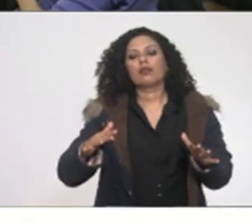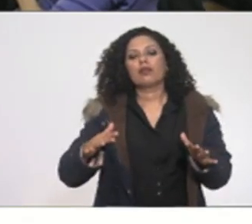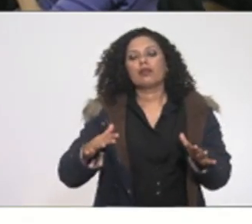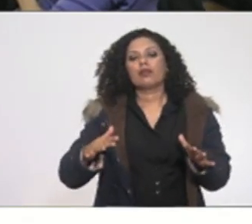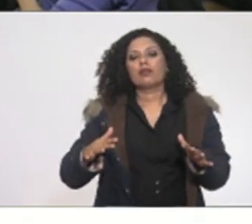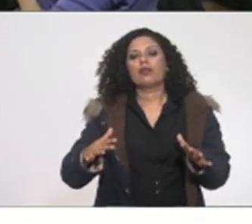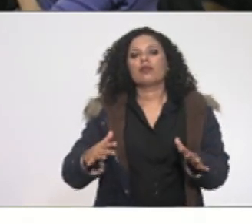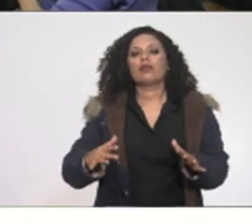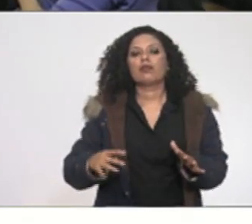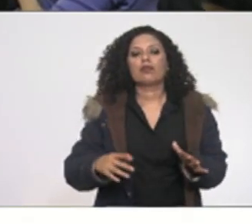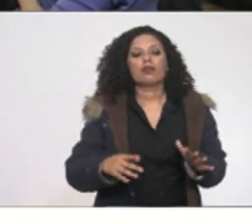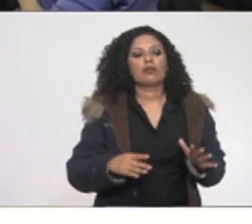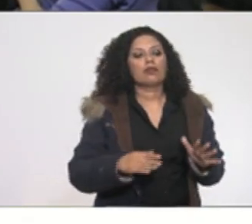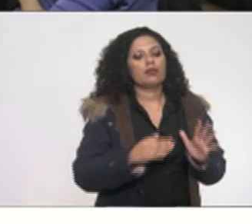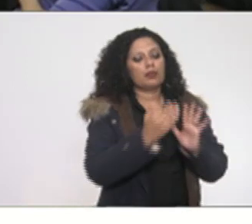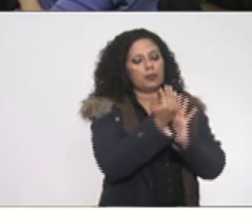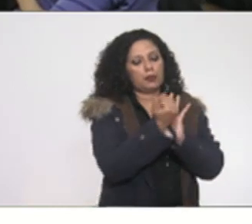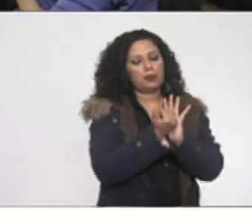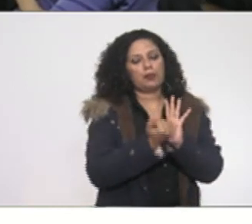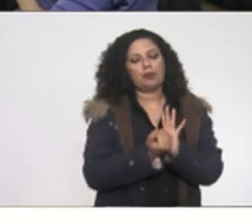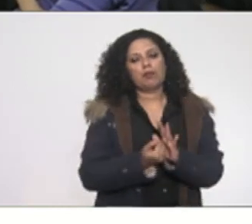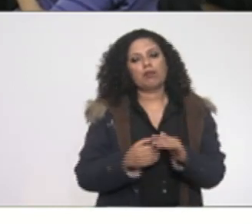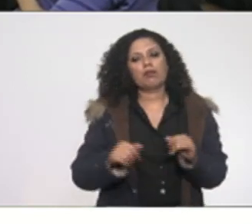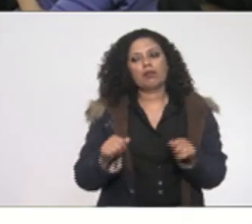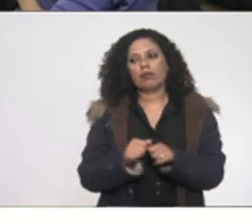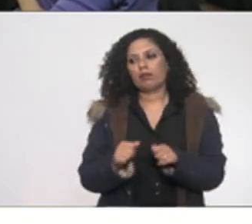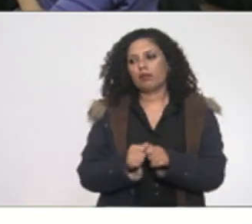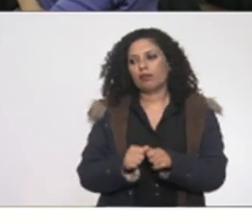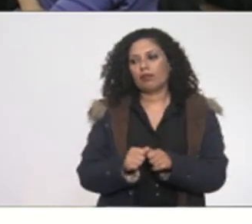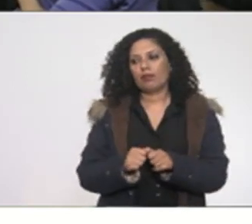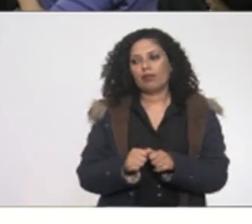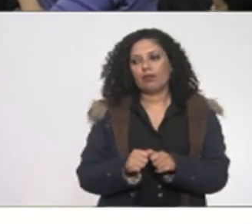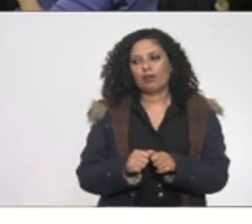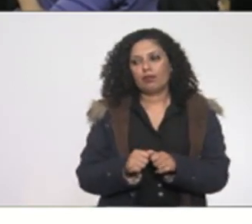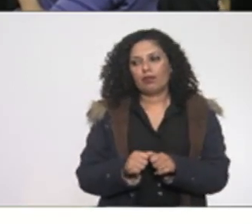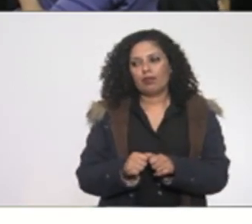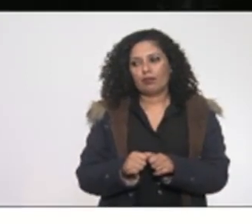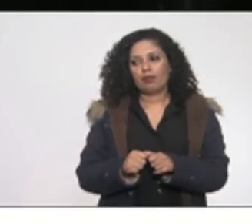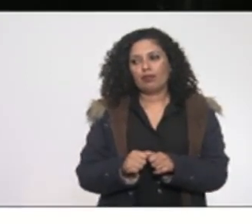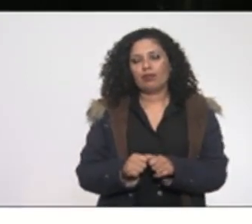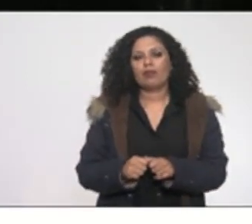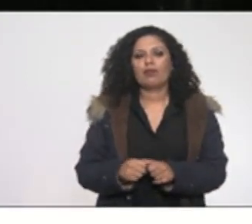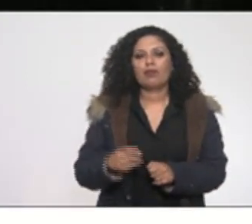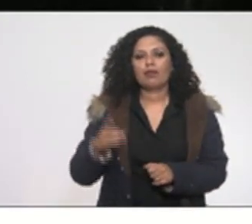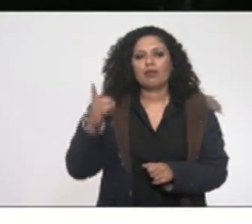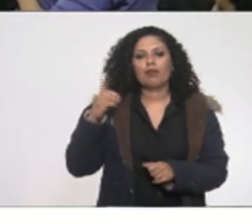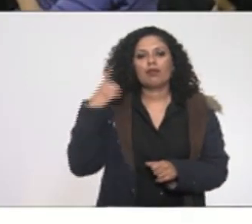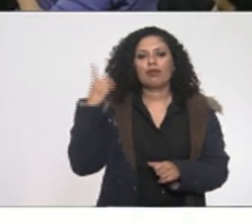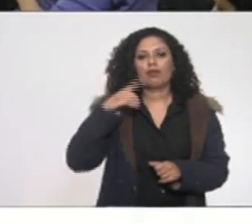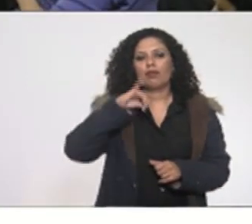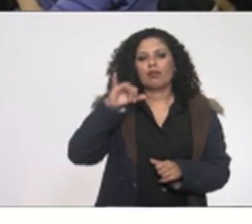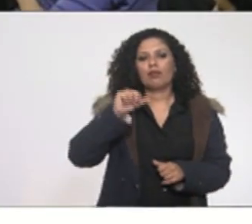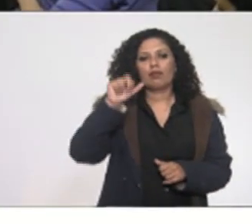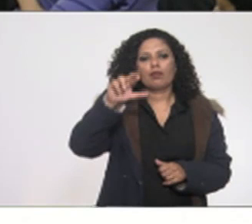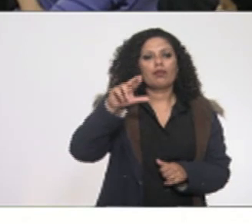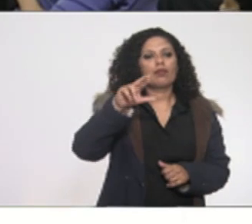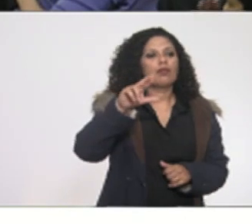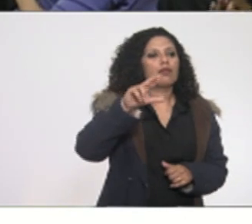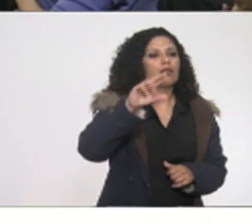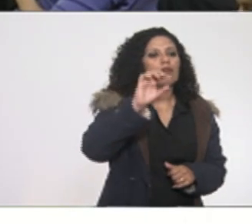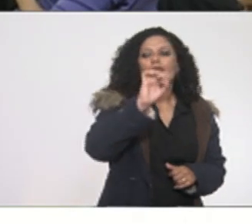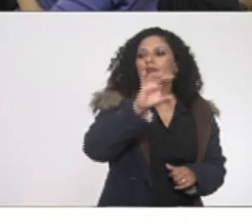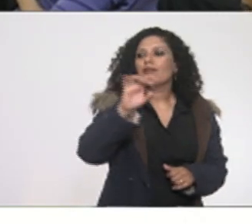depois. E logística. Distribuição ok, e logística. Então vamos fazer assim. Como vota deputado Jair Bittencourt? Favorável. Como vota